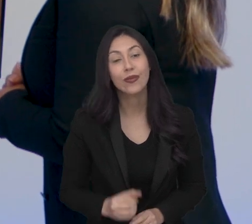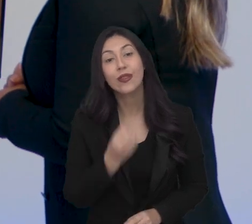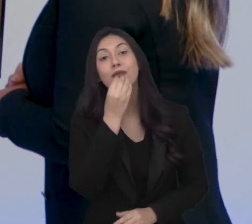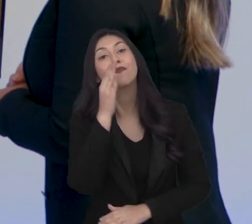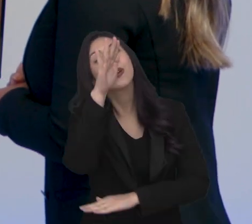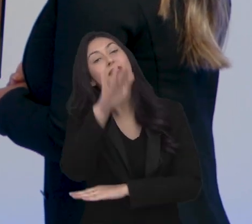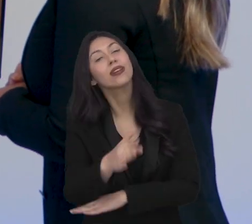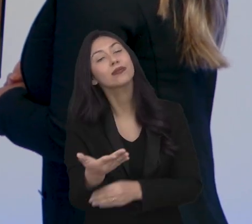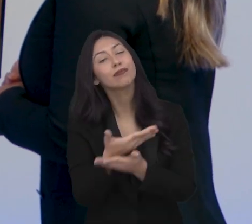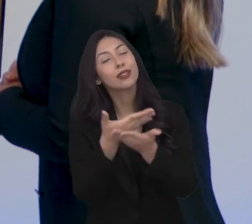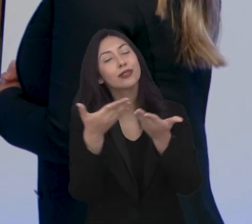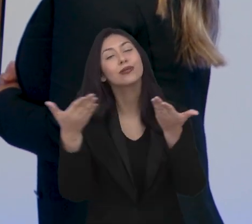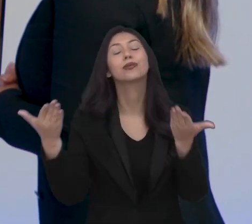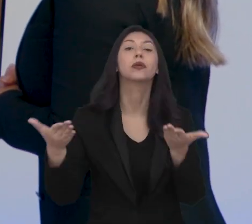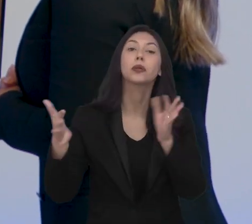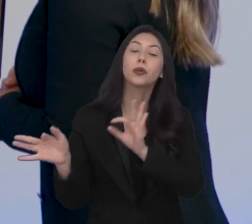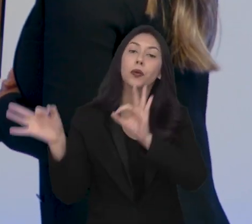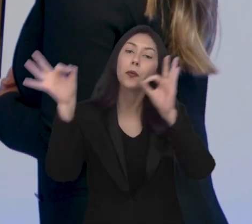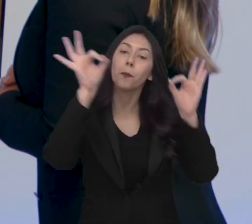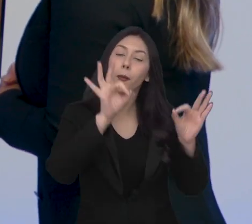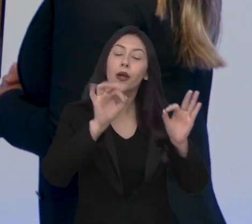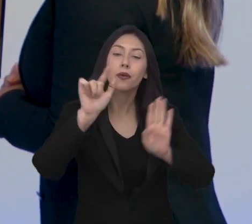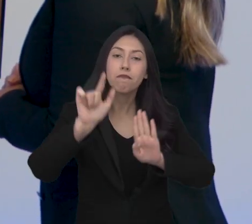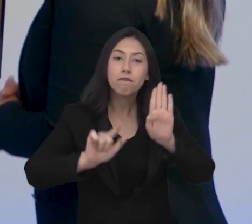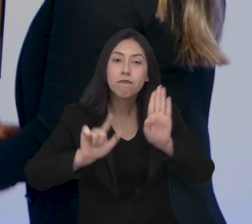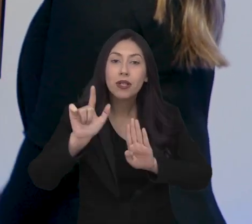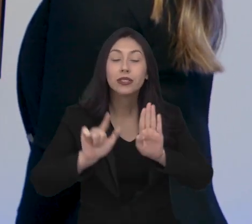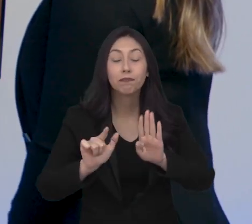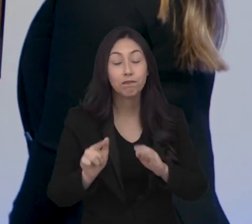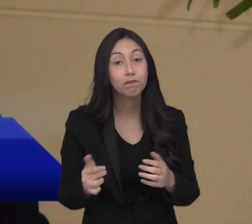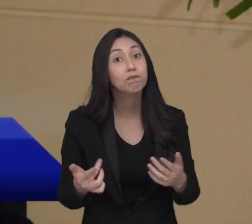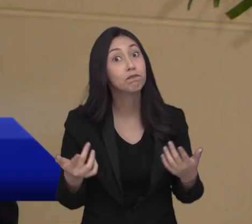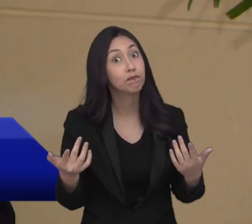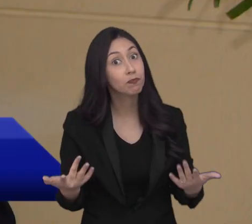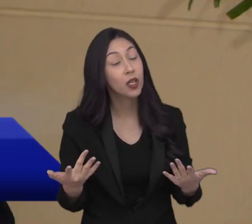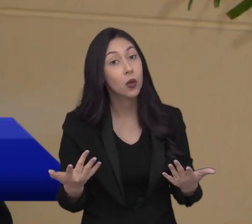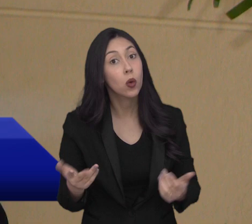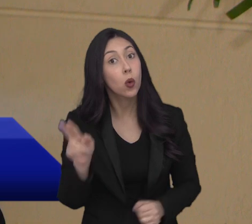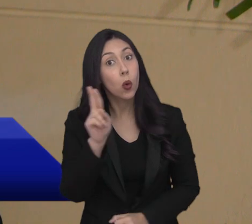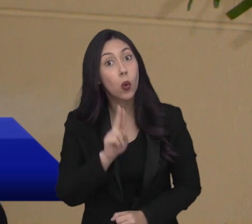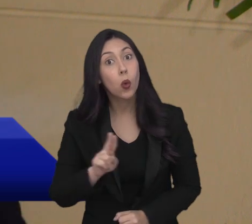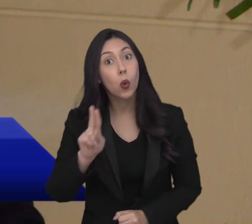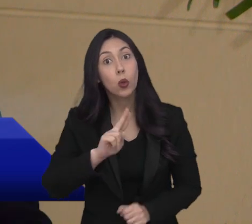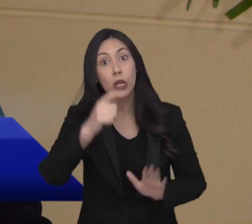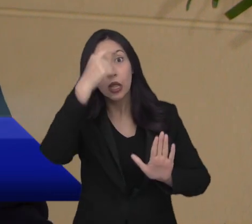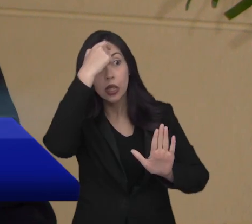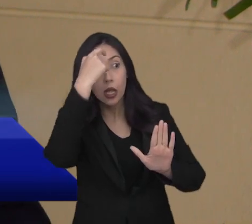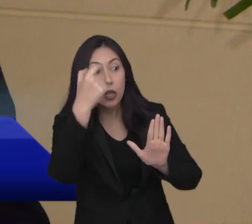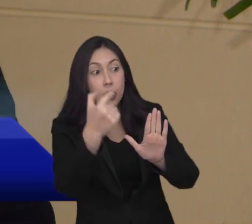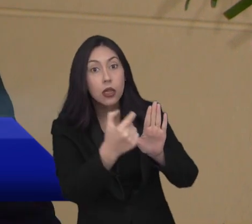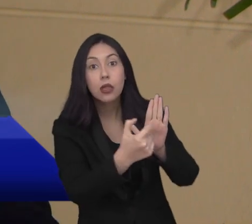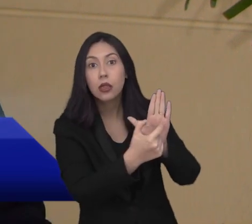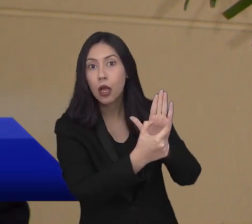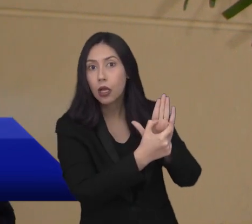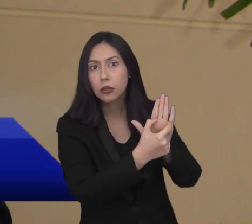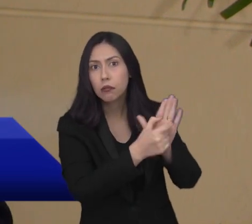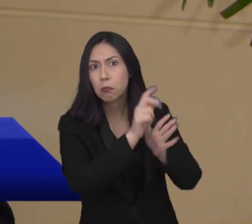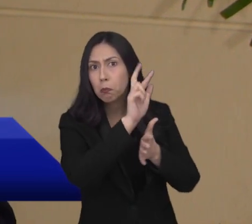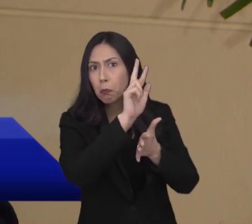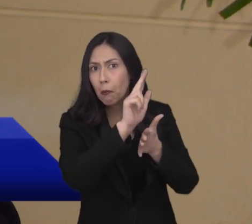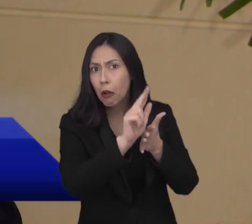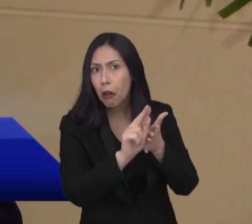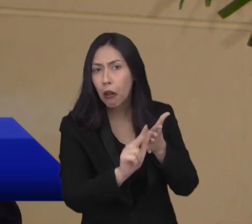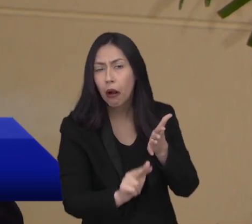Muito boa tarde para você, boa tarde a todos que acompanham o Boletim Legislativo. Pois é, o uso da inteligência artificial, das